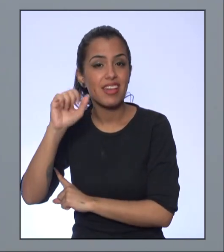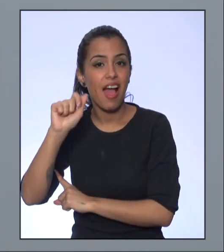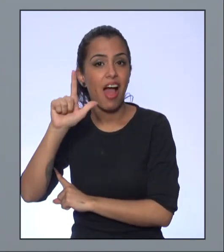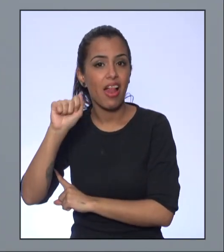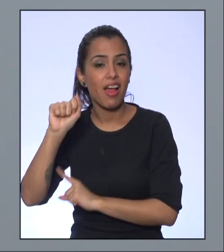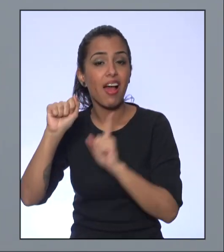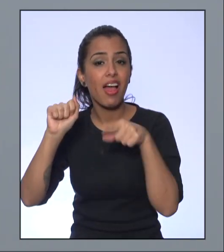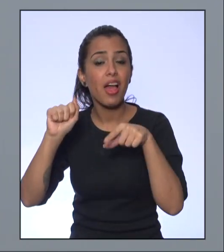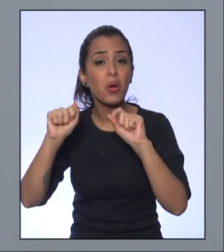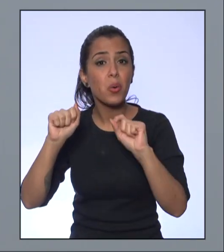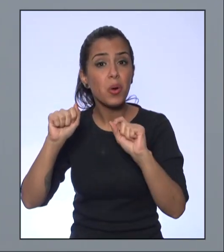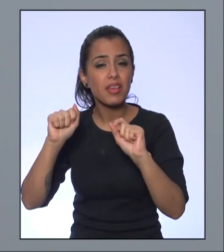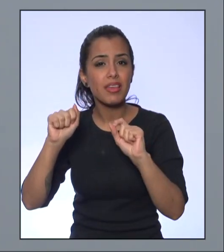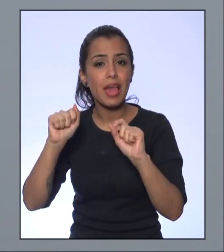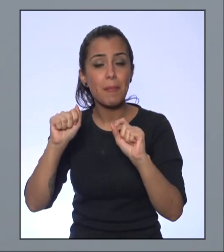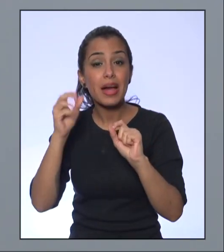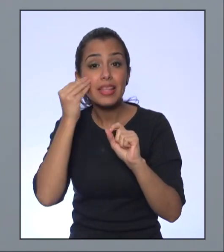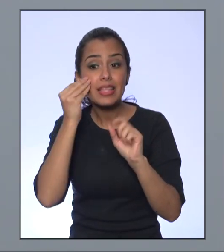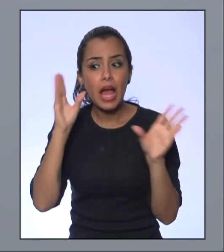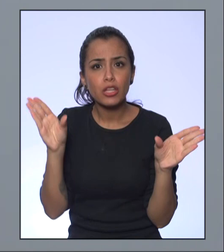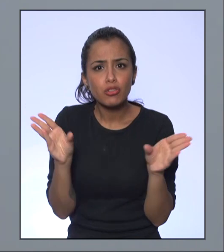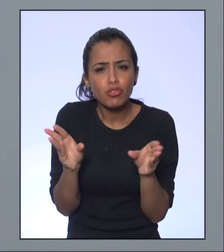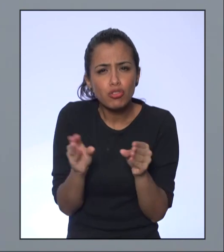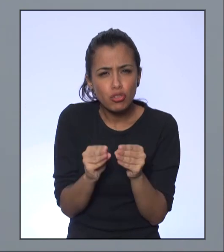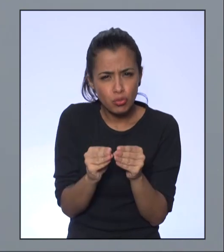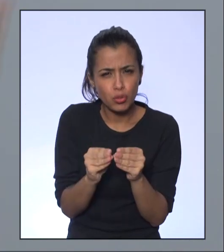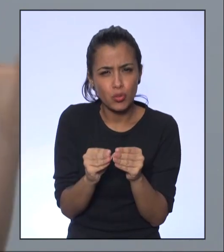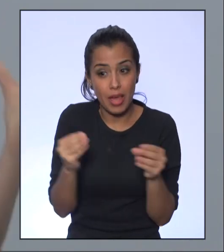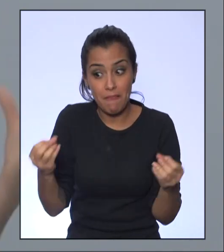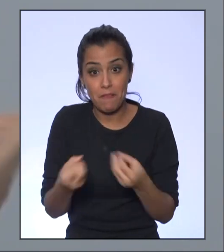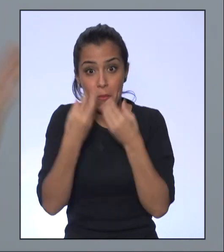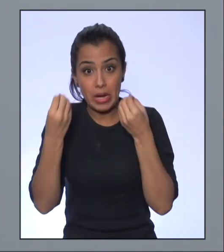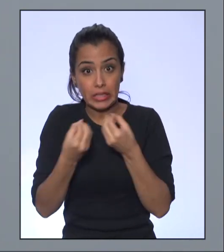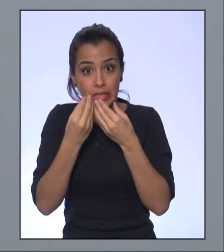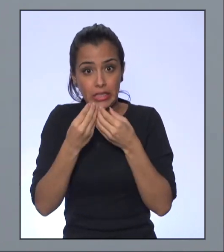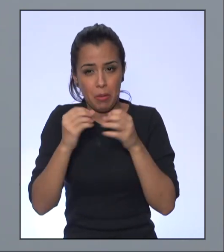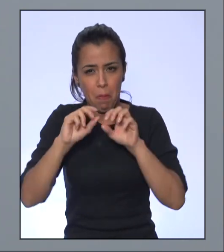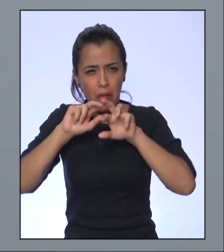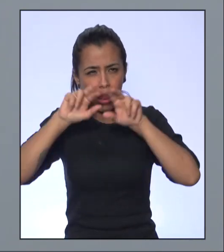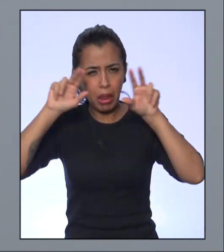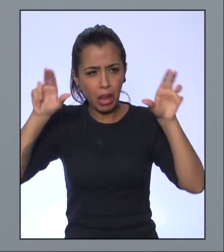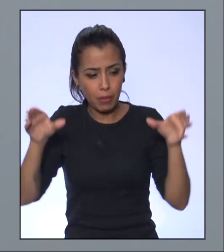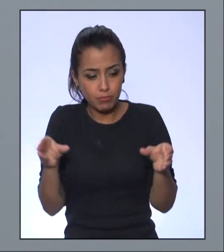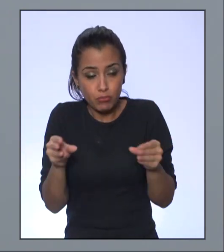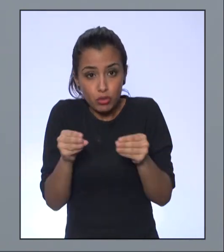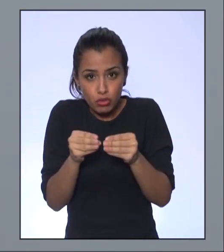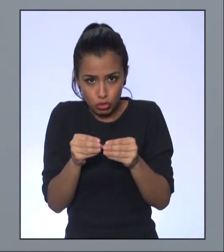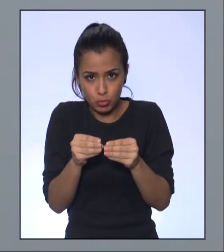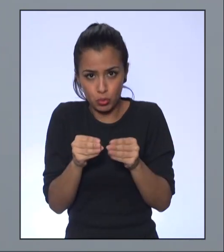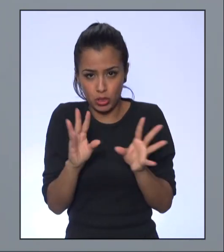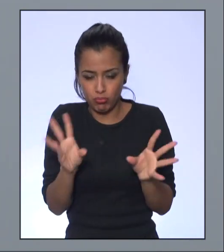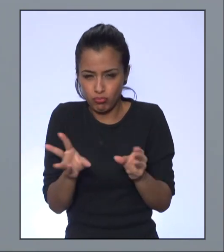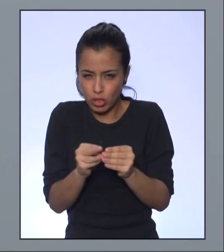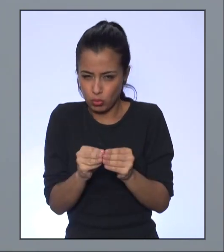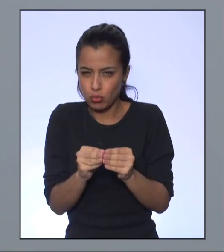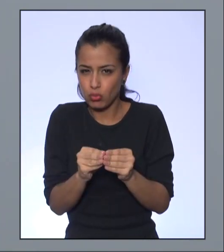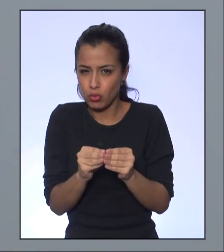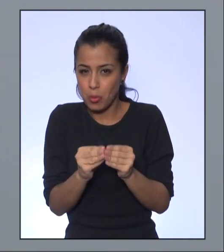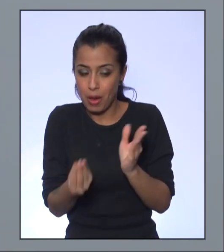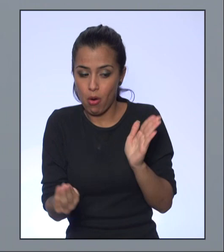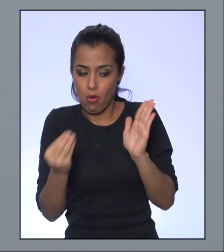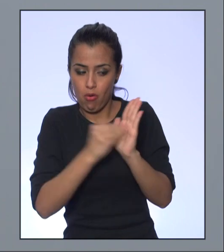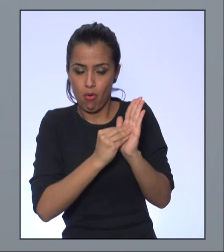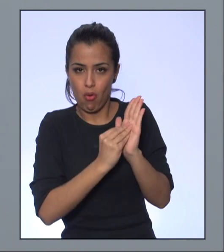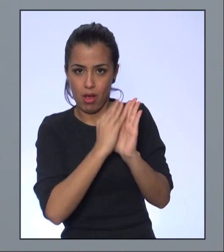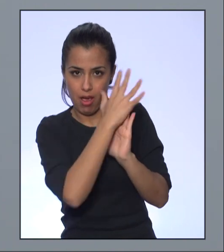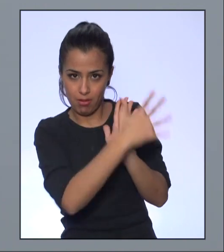que vai reduzir o mapa, reduzir as informações da paisagem que vão caber no mapa.